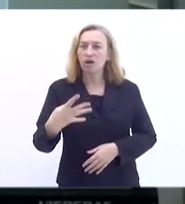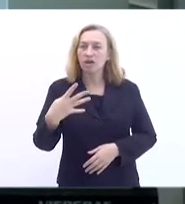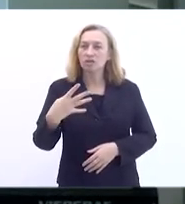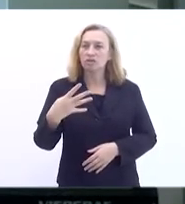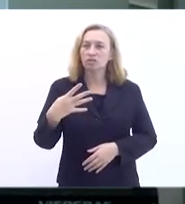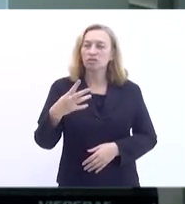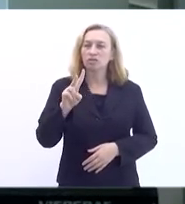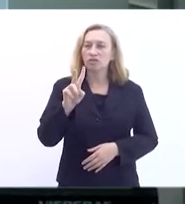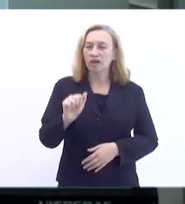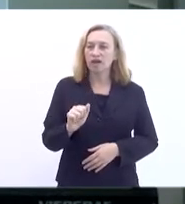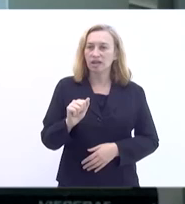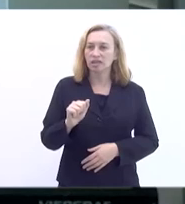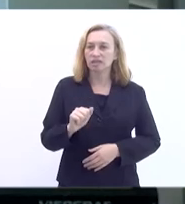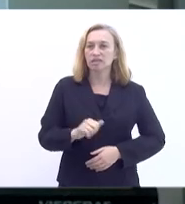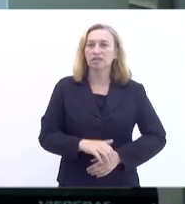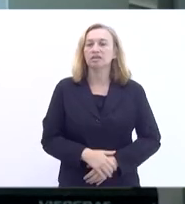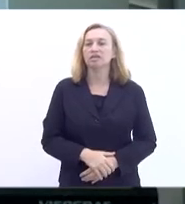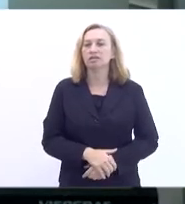disponíveis